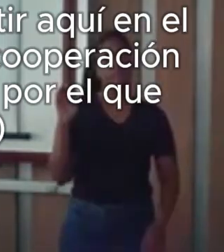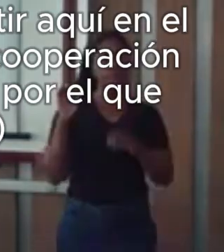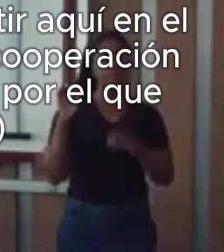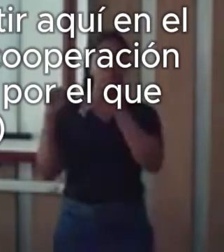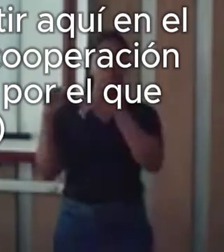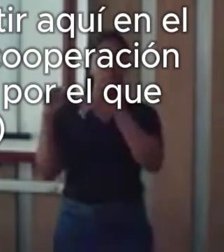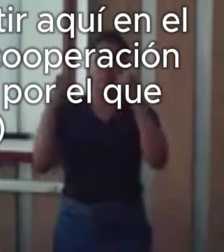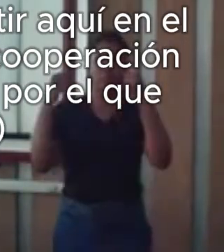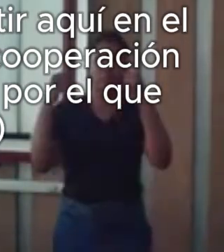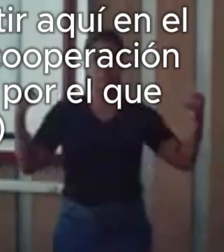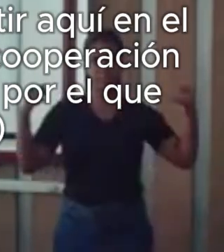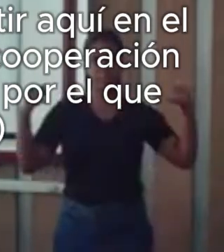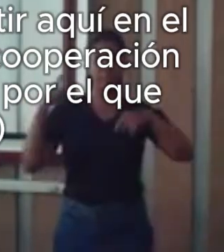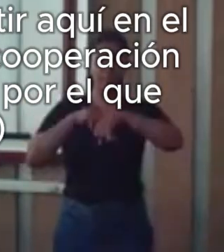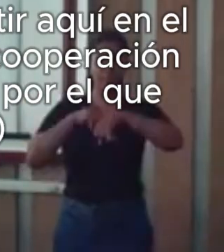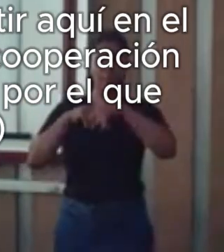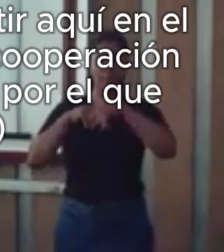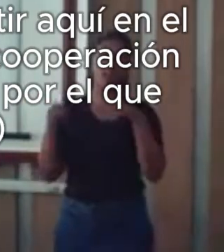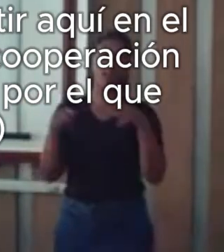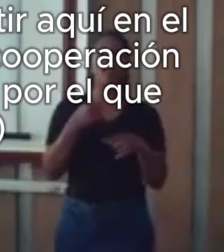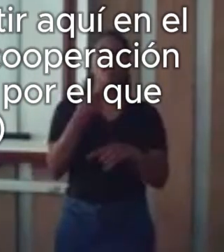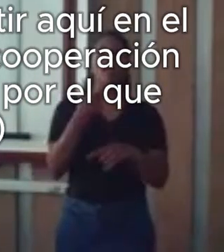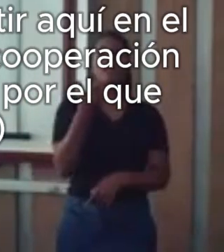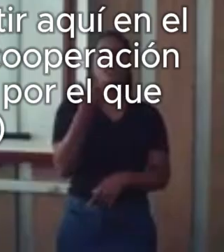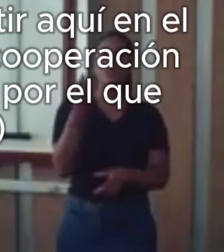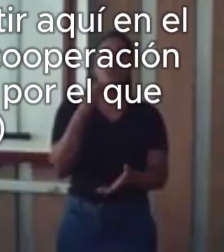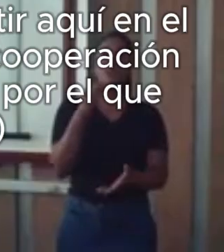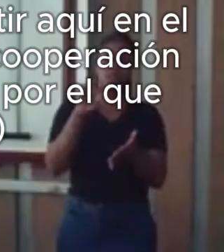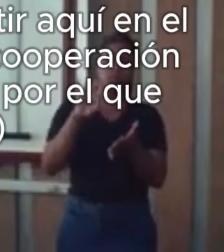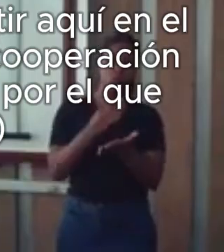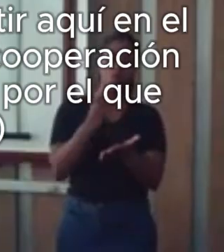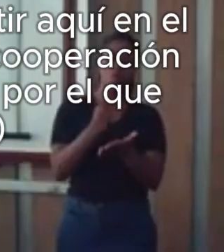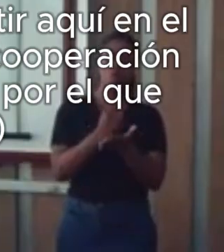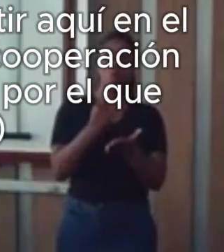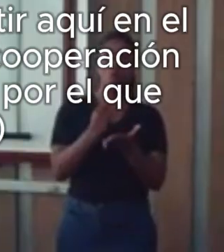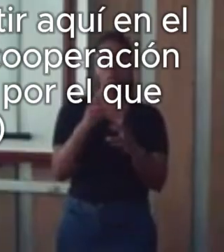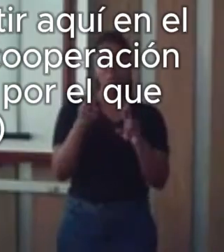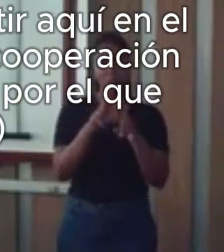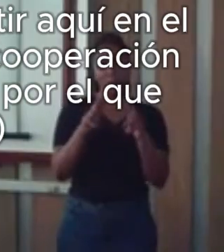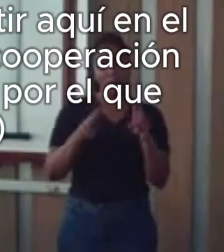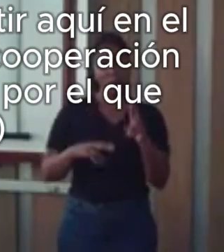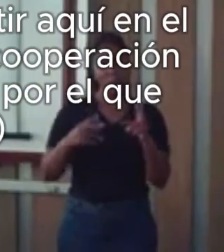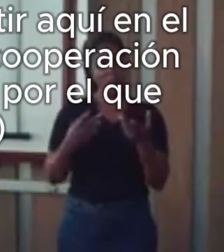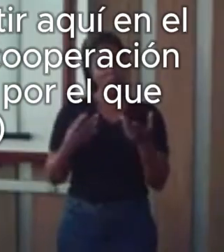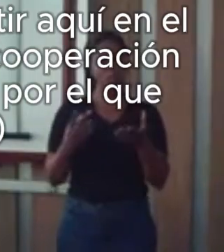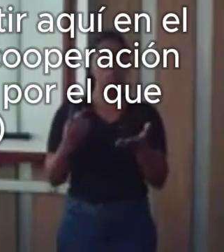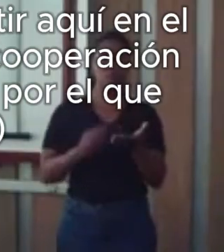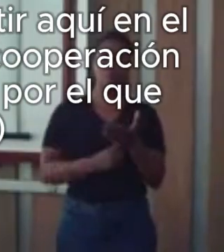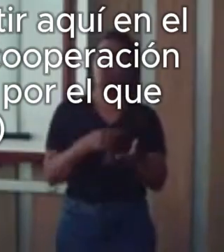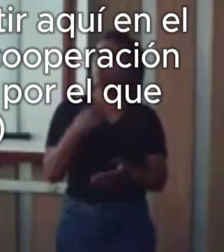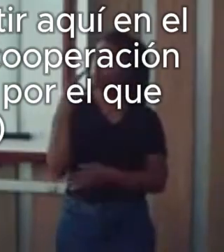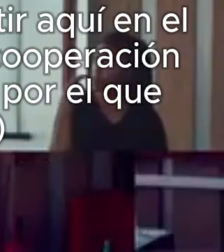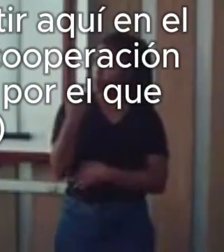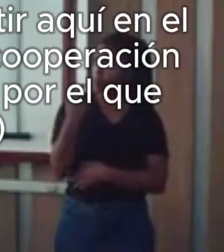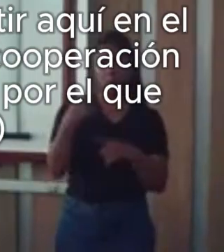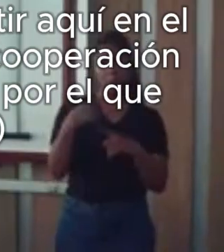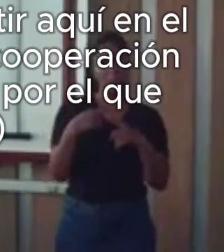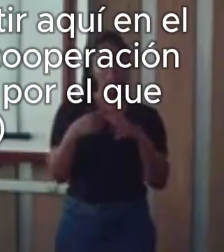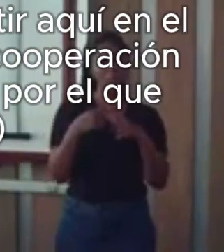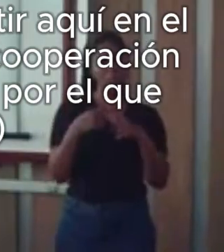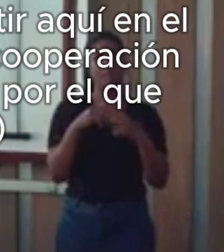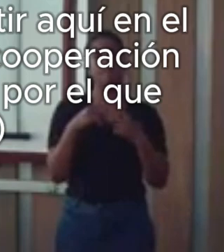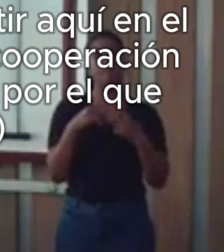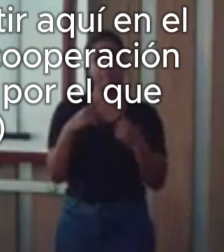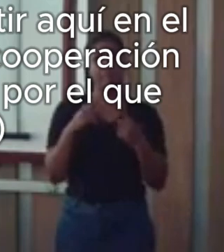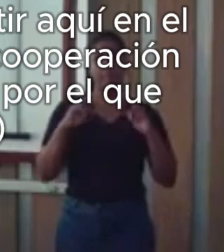a UFRJ, que é um acordo de cooperação bem interessante, em que eles reconheceram que tinha um desenvolvimento anterior, e por isso